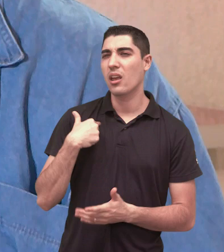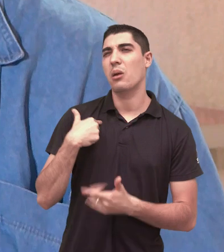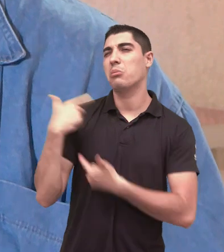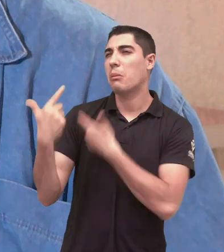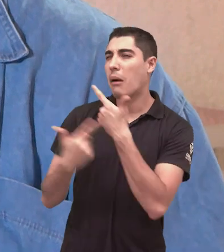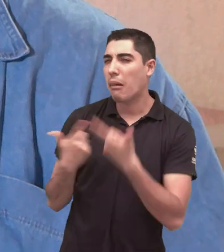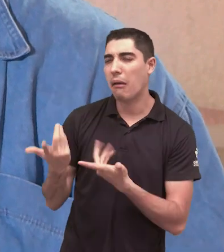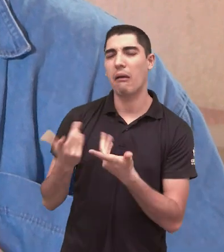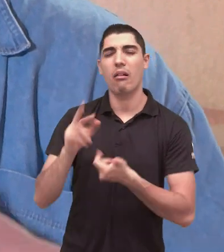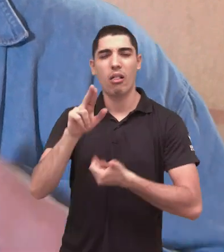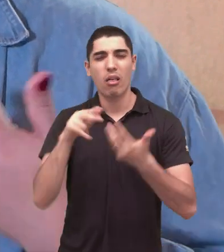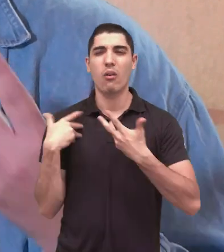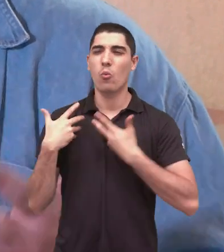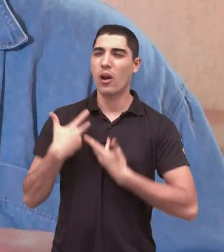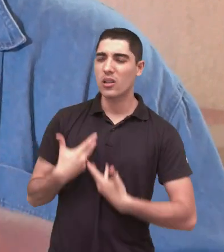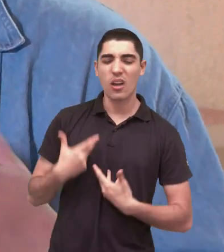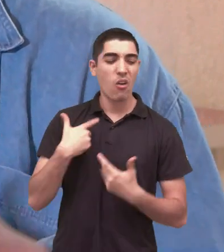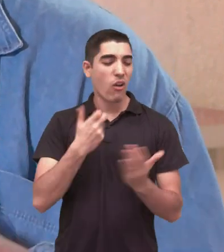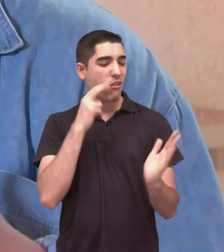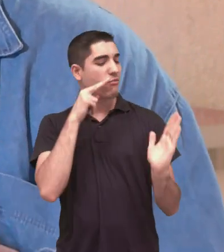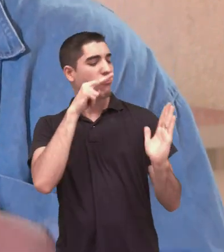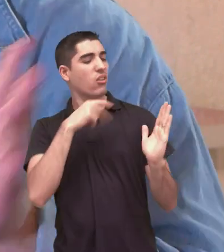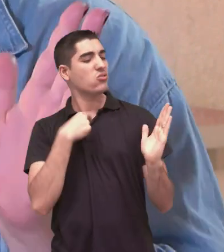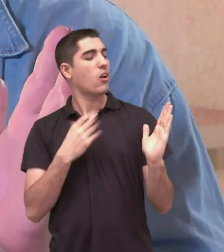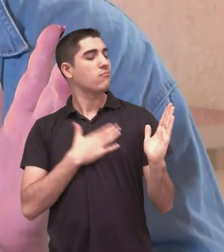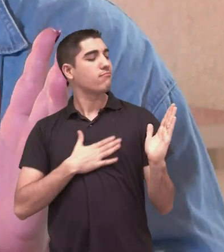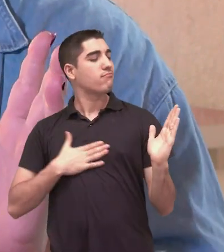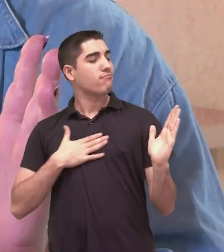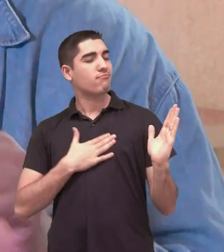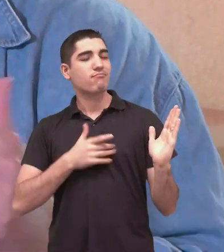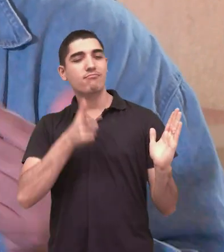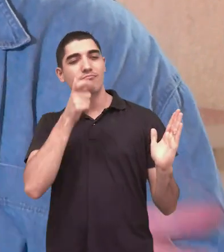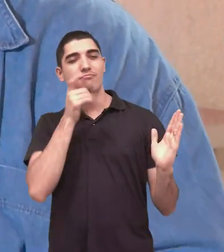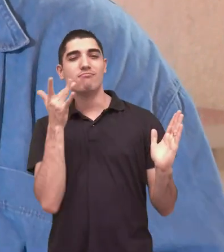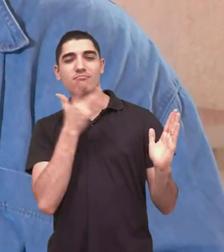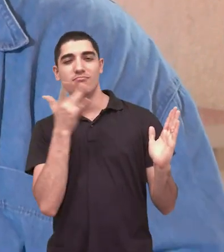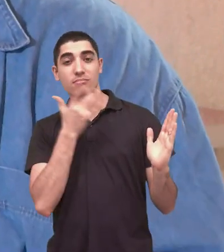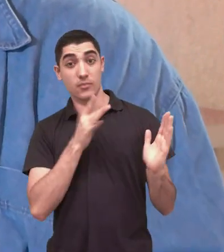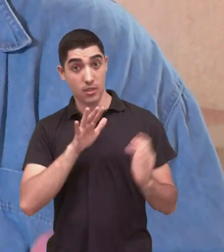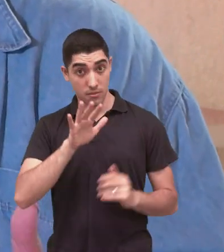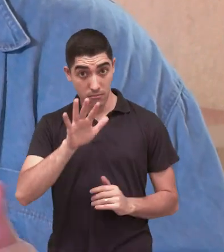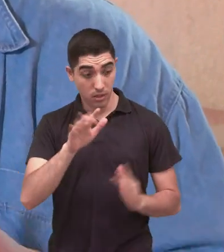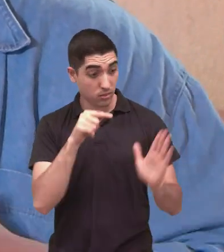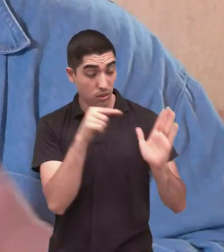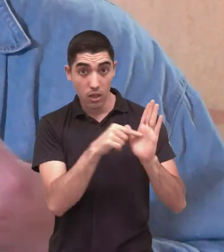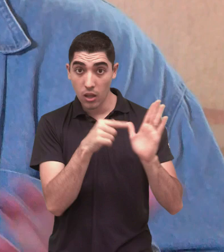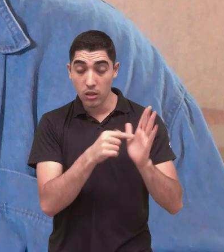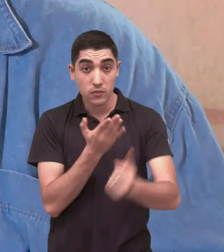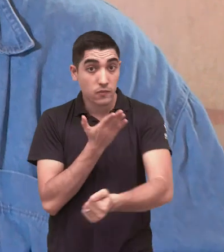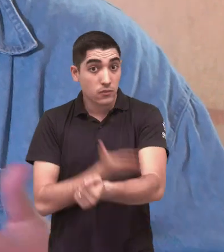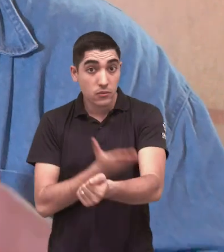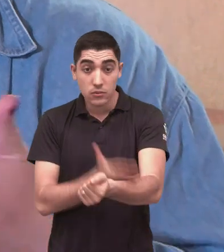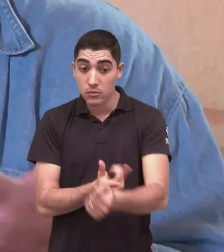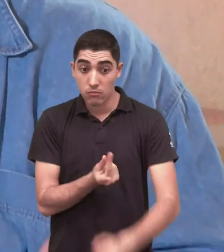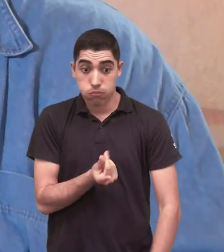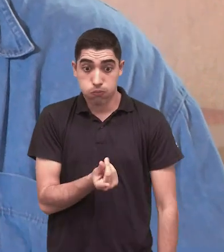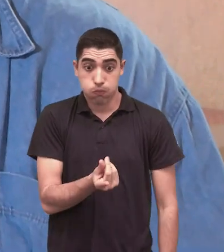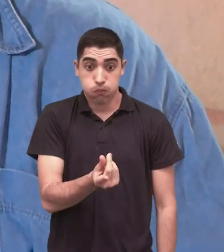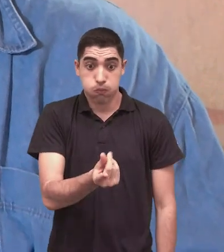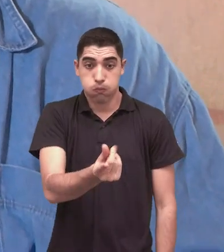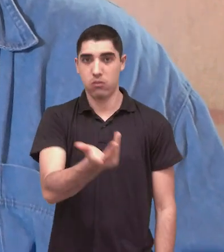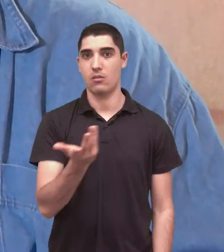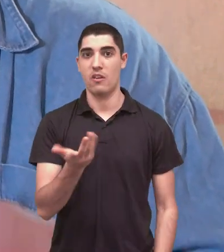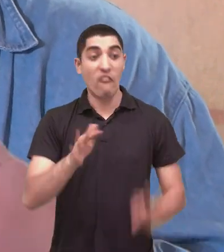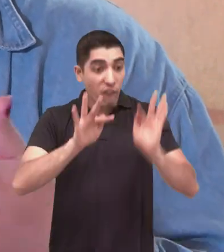de escolhas durante o dia e a gente só coloca lá para se divertir. Só que é infinito, é